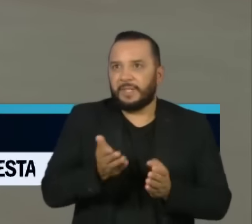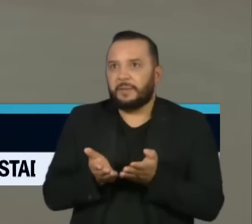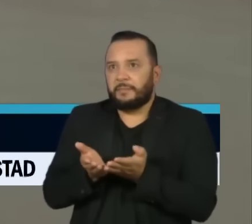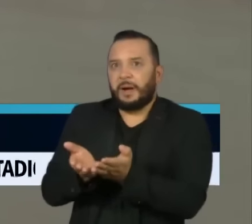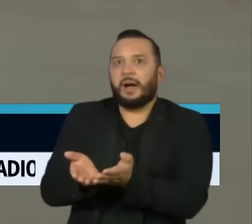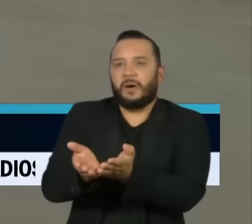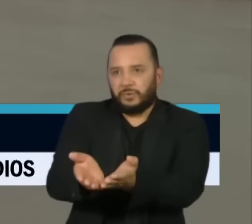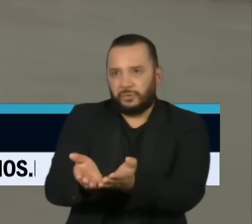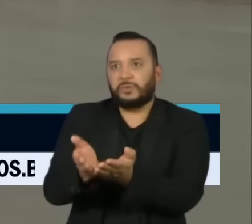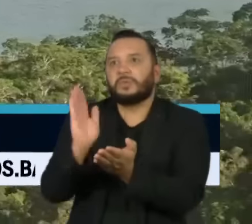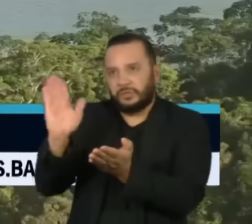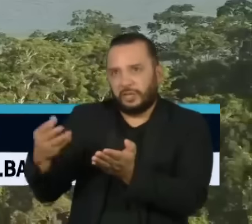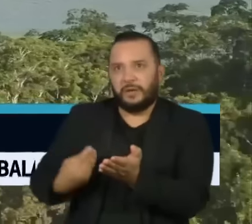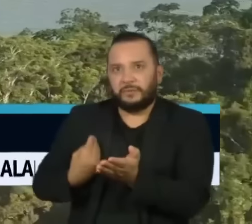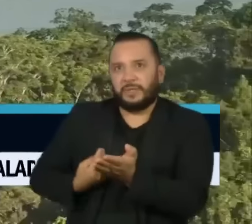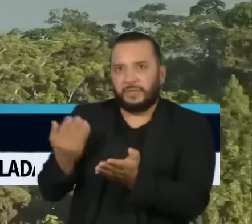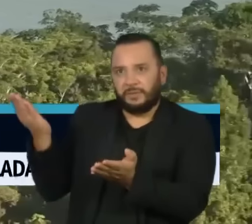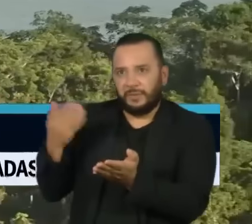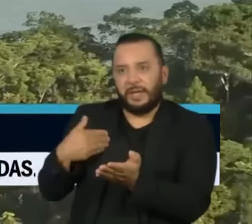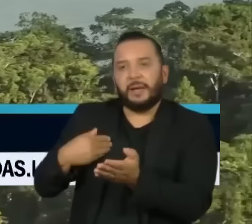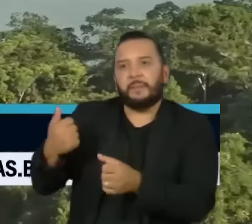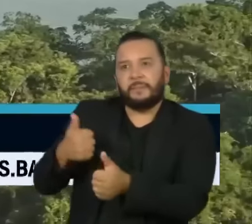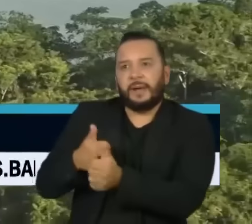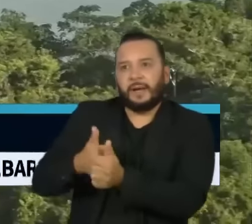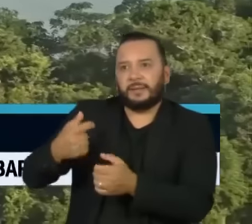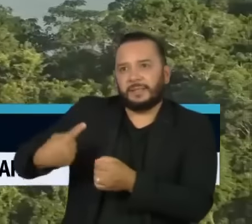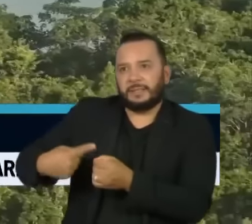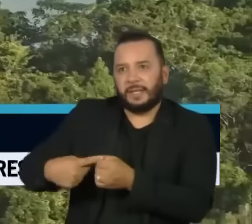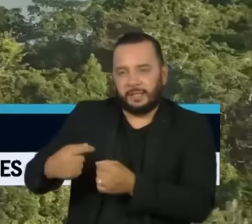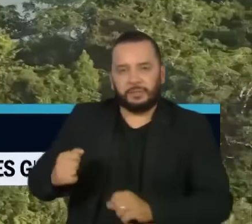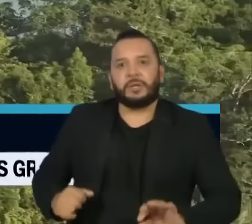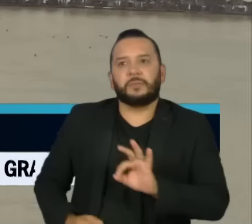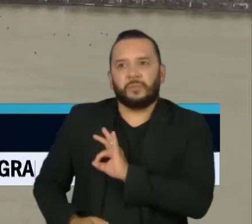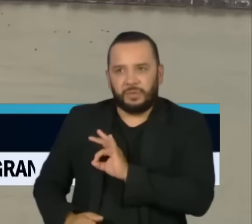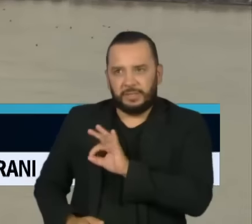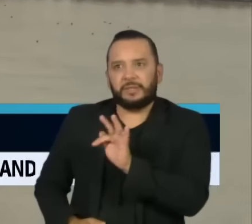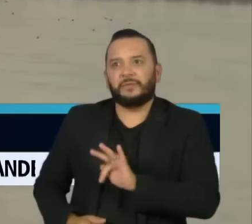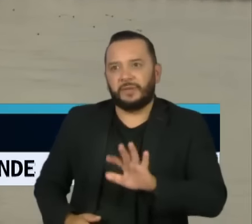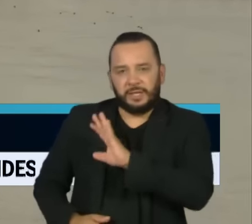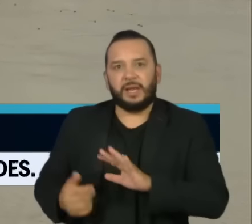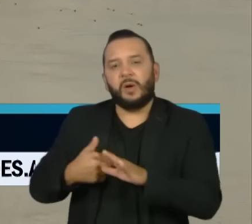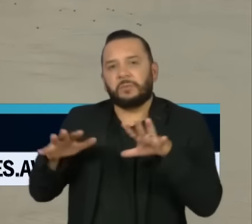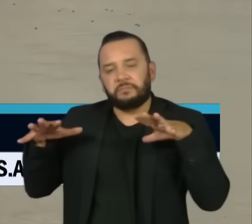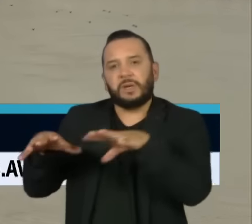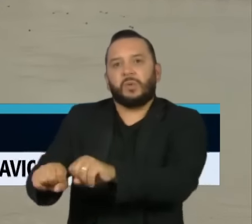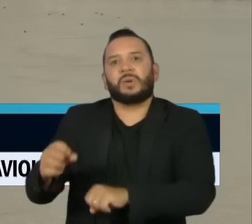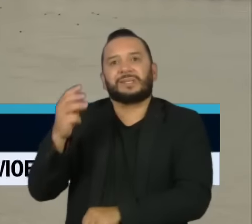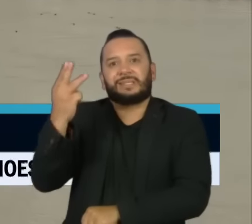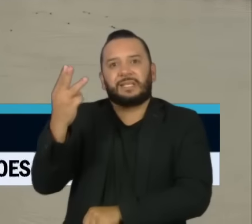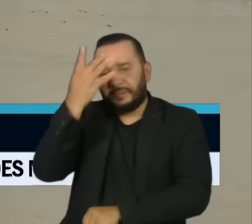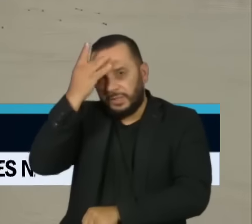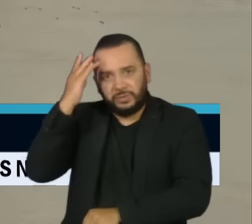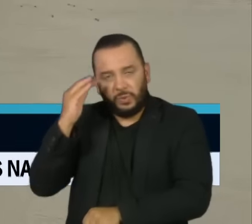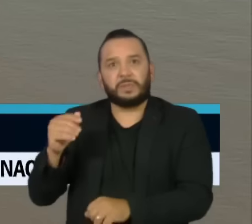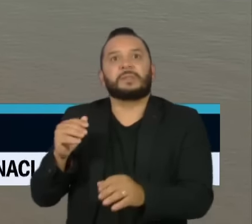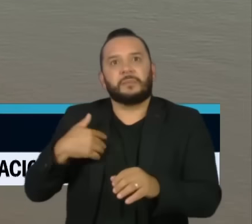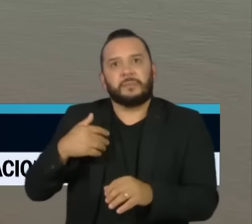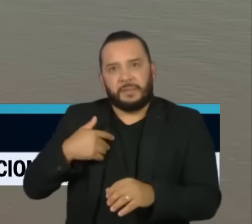já estavam atracadas na orla da cidade. A PF prendeu 3 garimpeiros e apreendeu